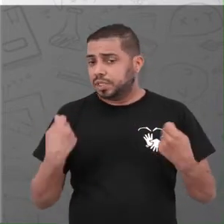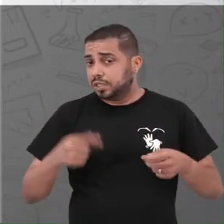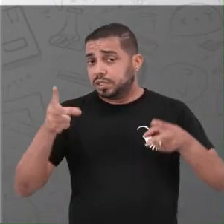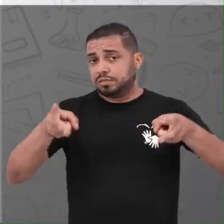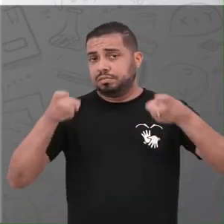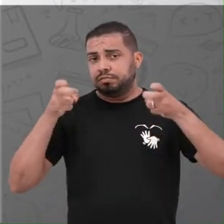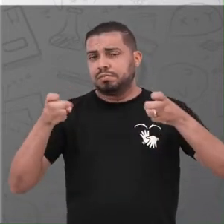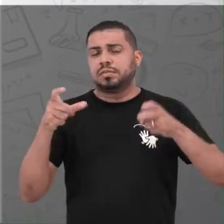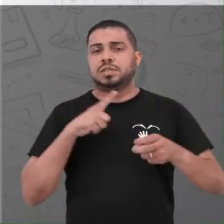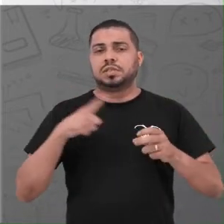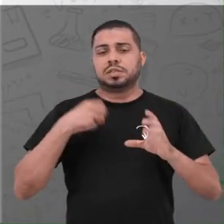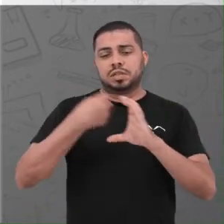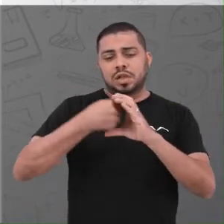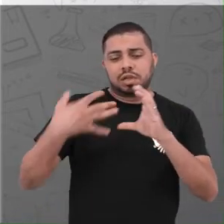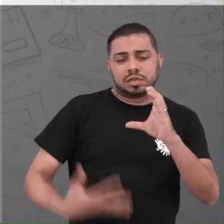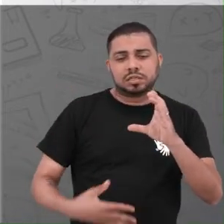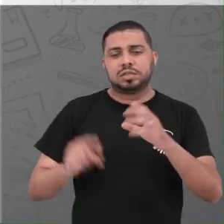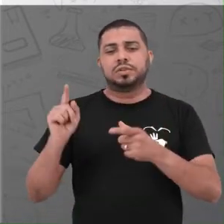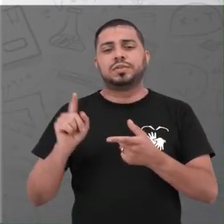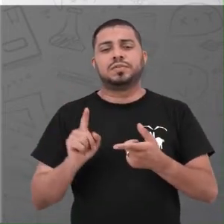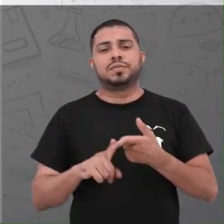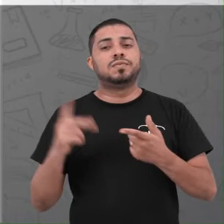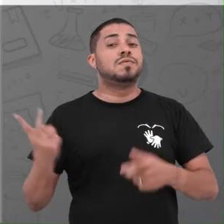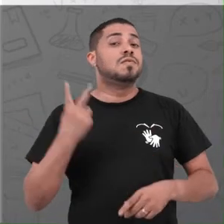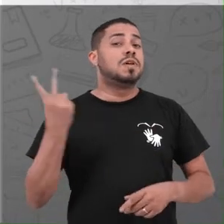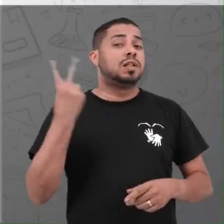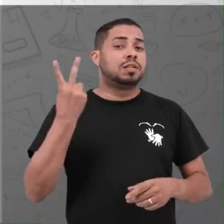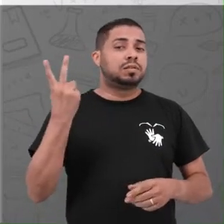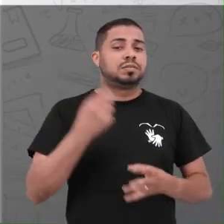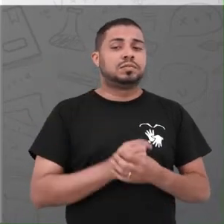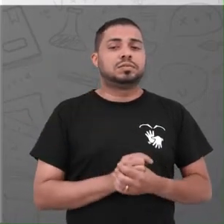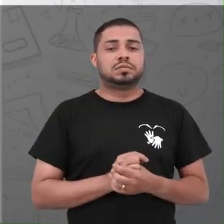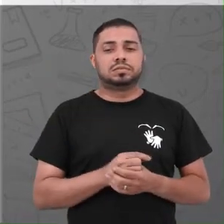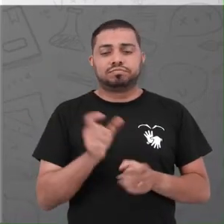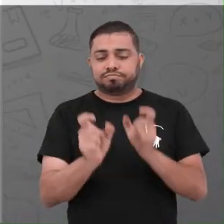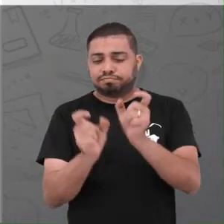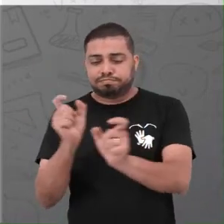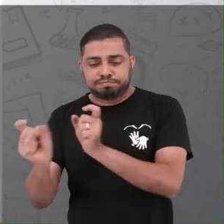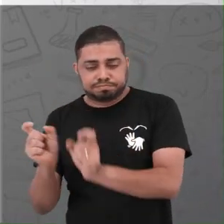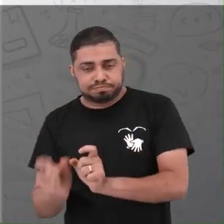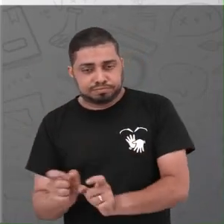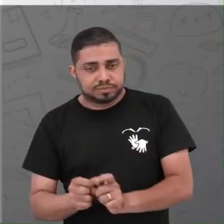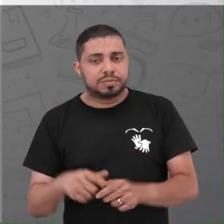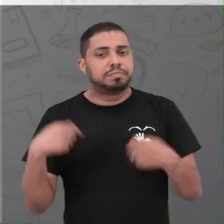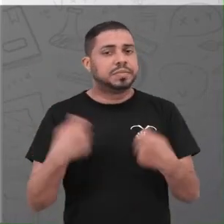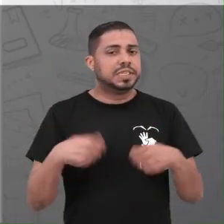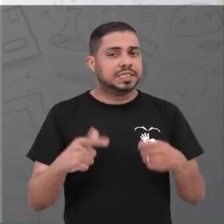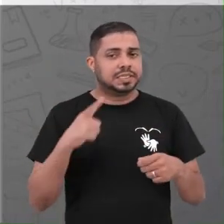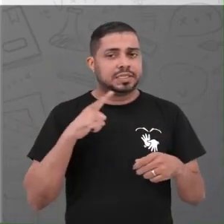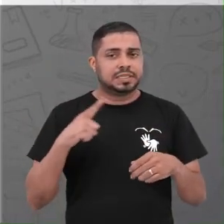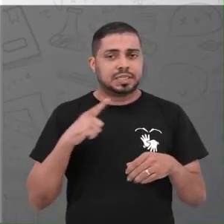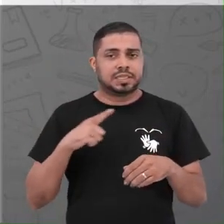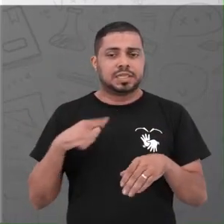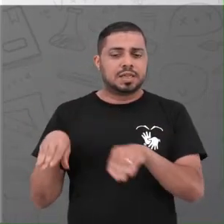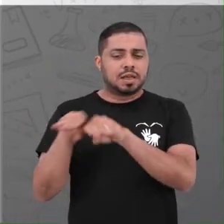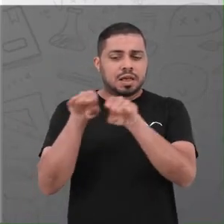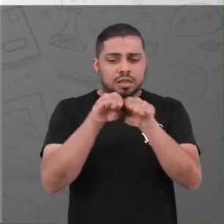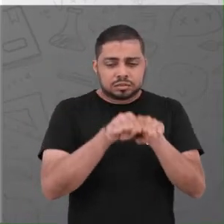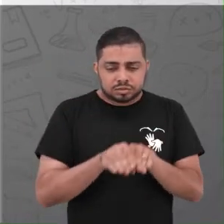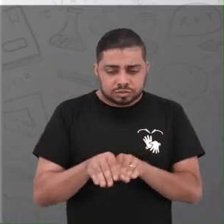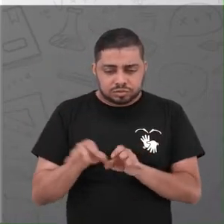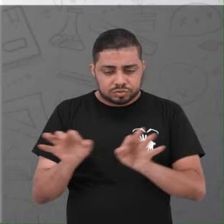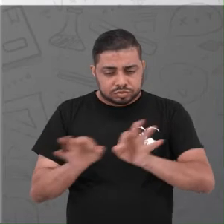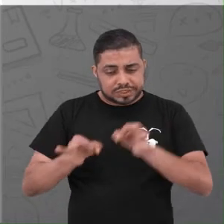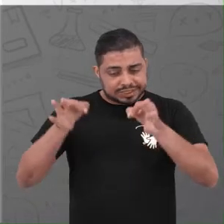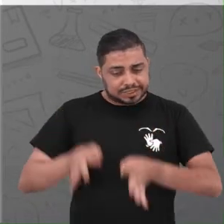com relação aos caracteres do valor da cota, que eles devem estar em escala adequada, tá? Então,